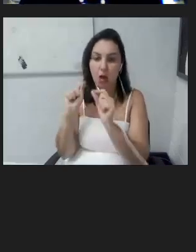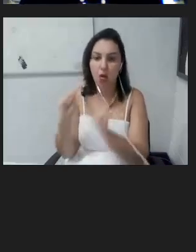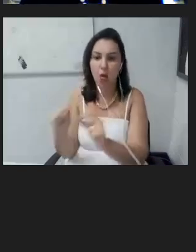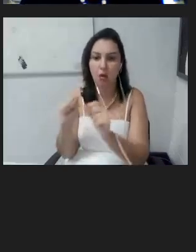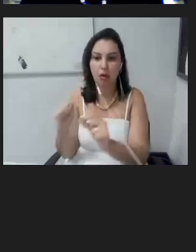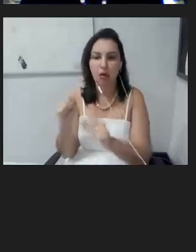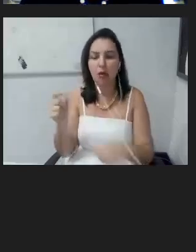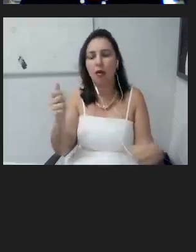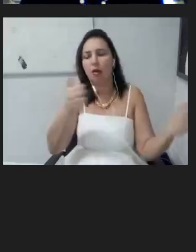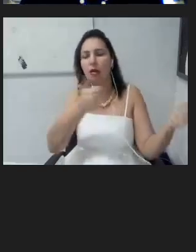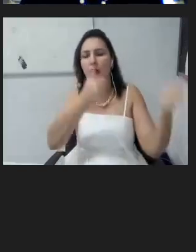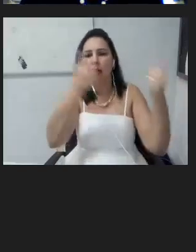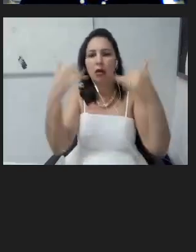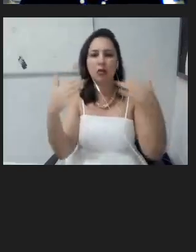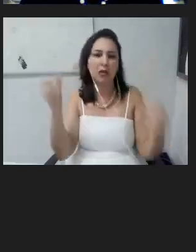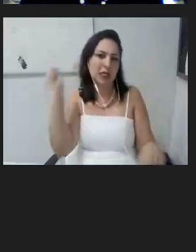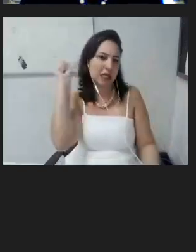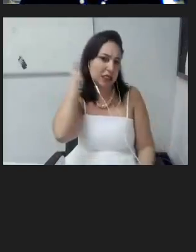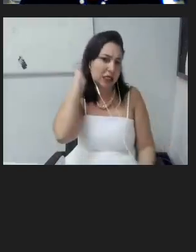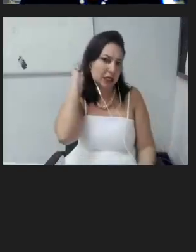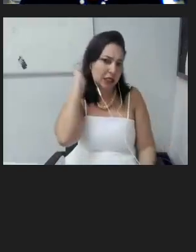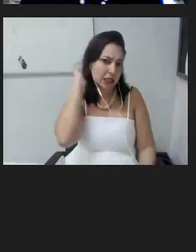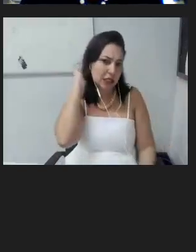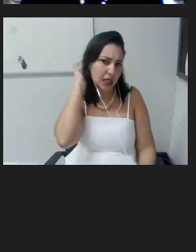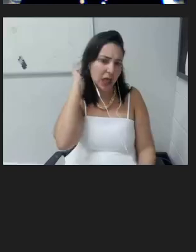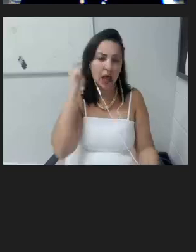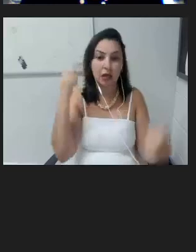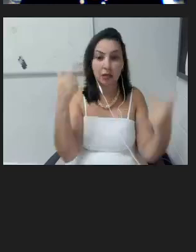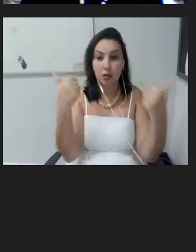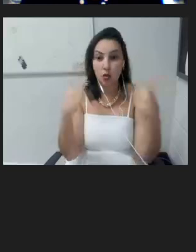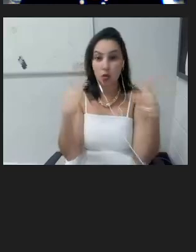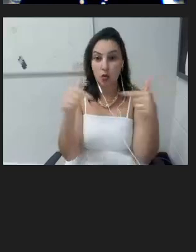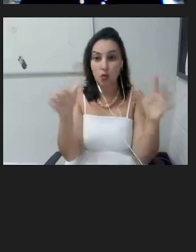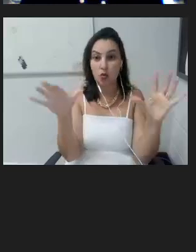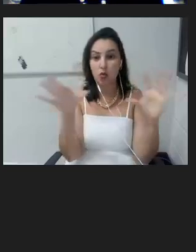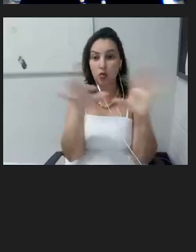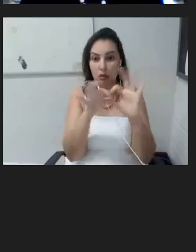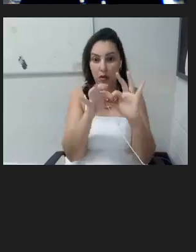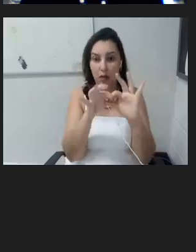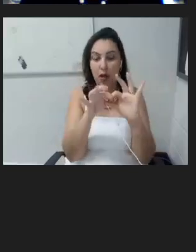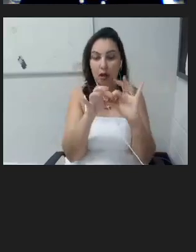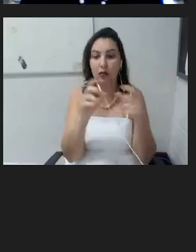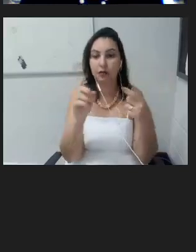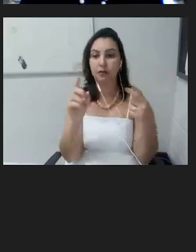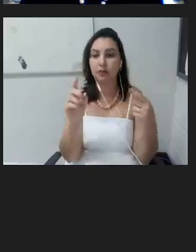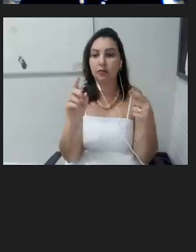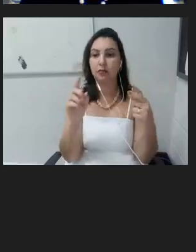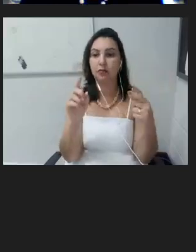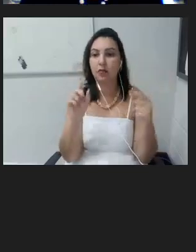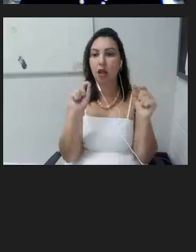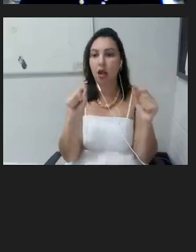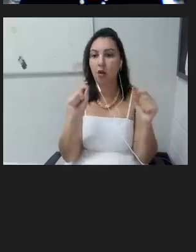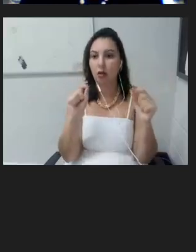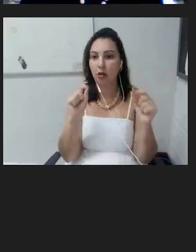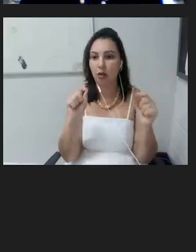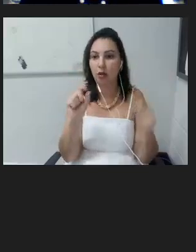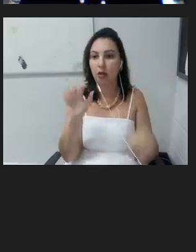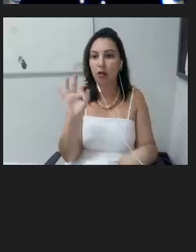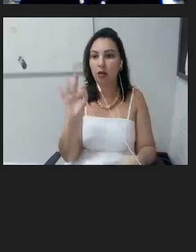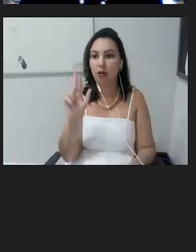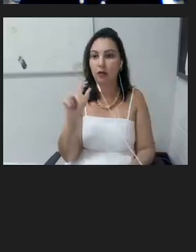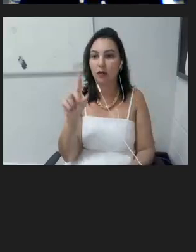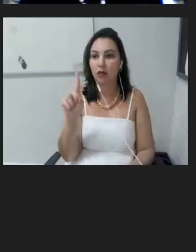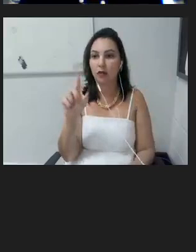do estresse relacionado ao trabalho determinado por... Essa pesquisa é da Fundacentro de